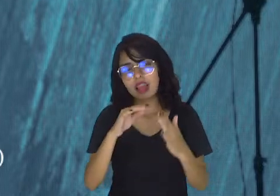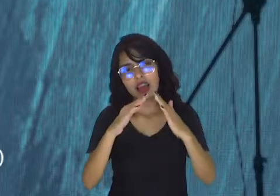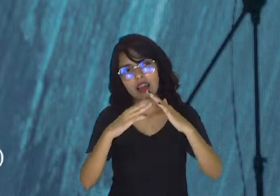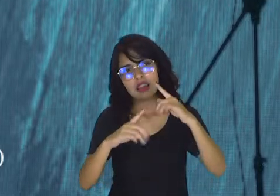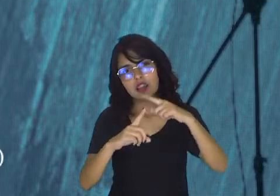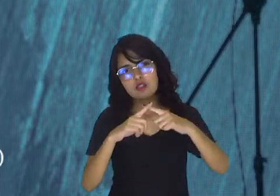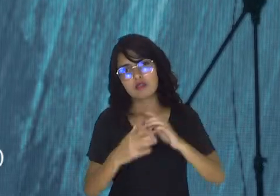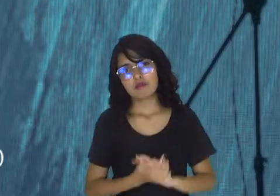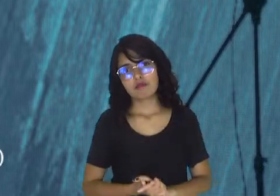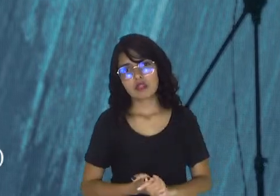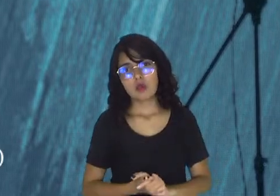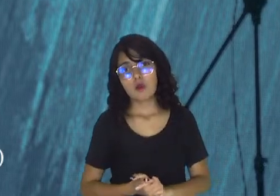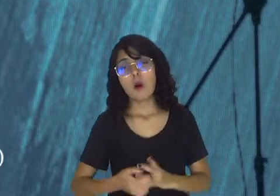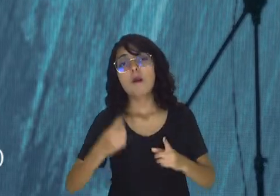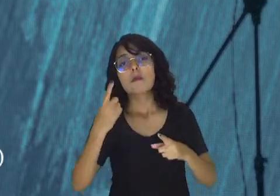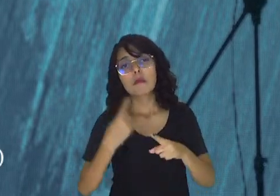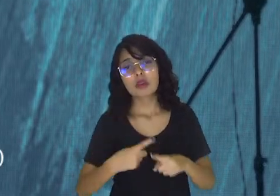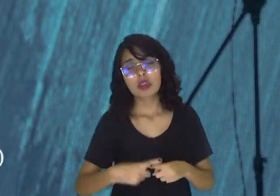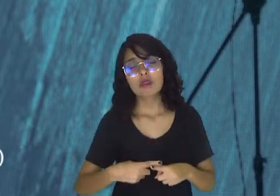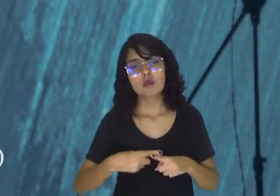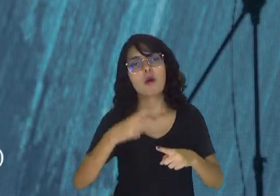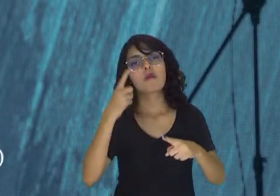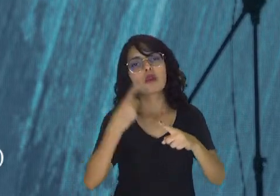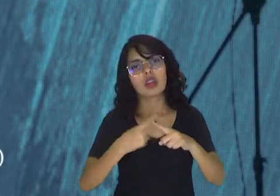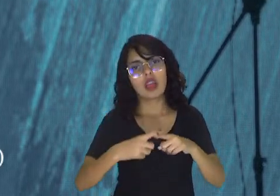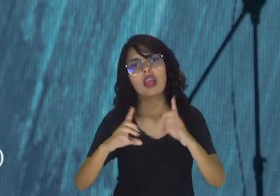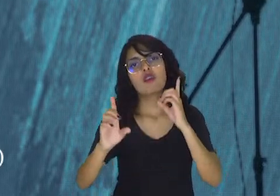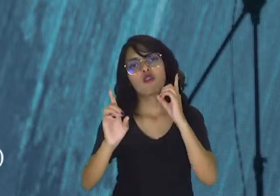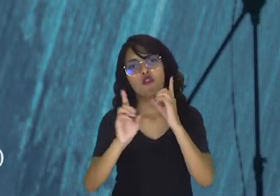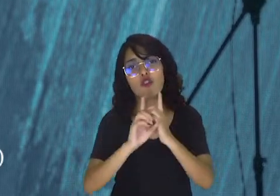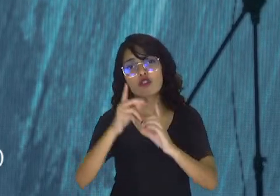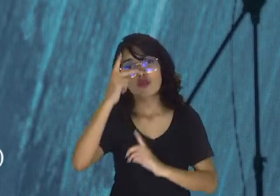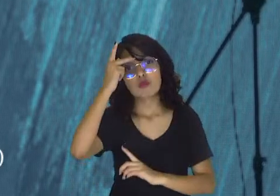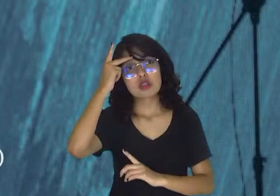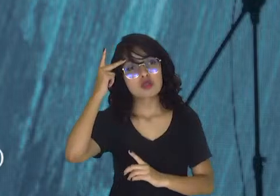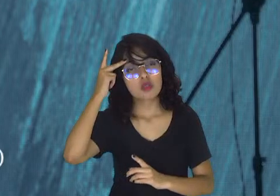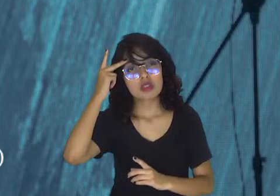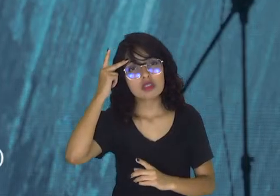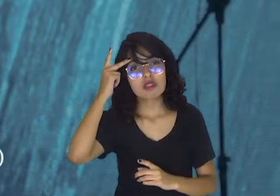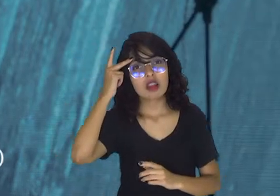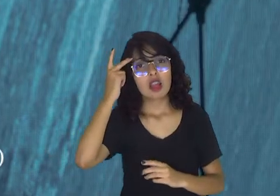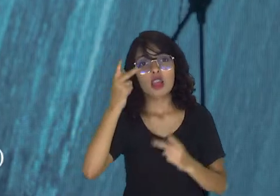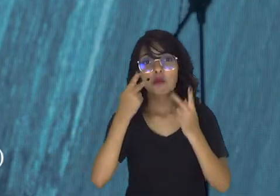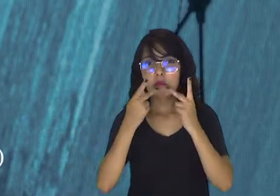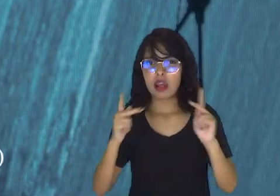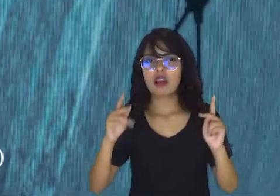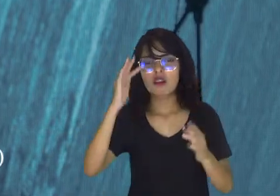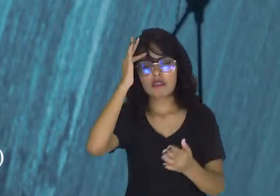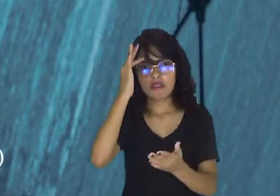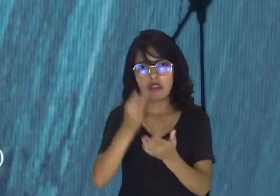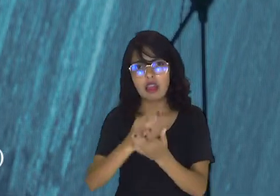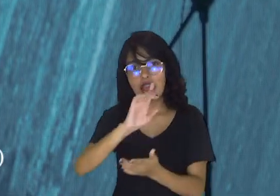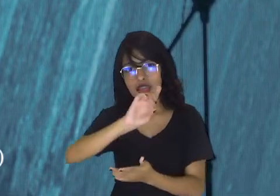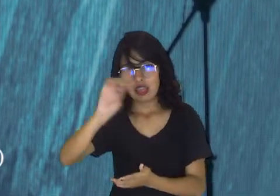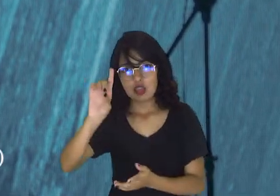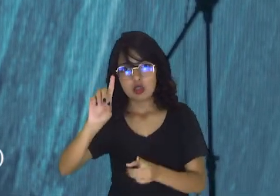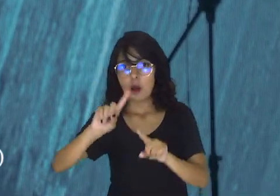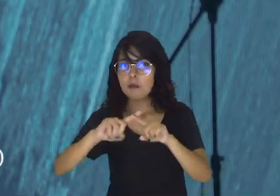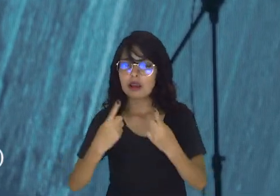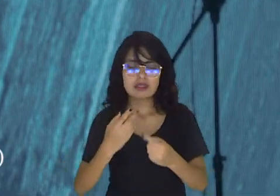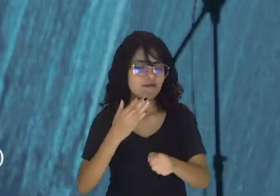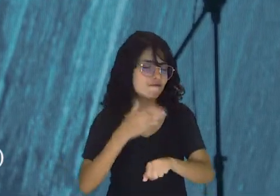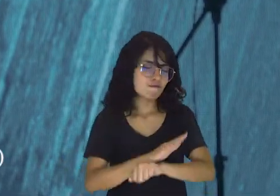encontros de pessoas que professam fé em Deus, todavia não praticam